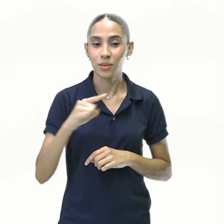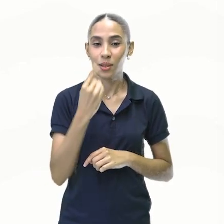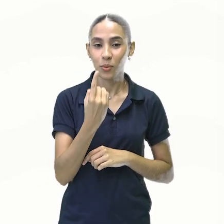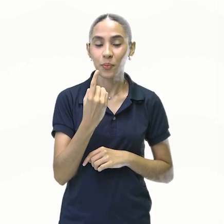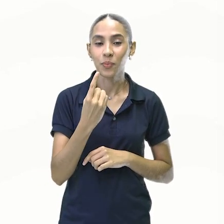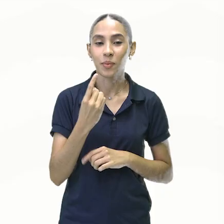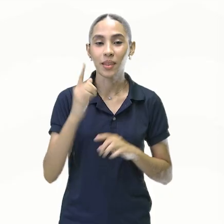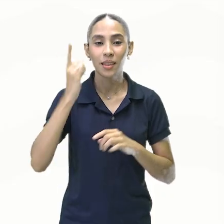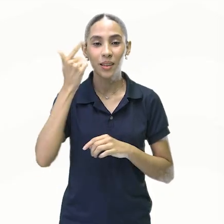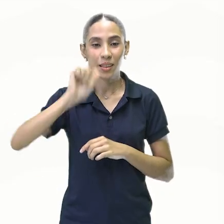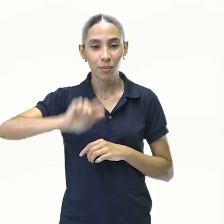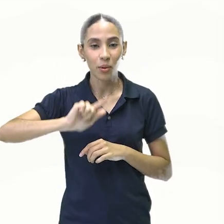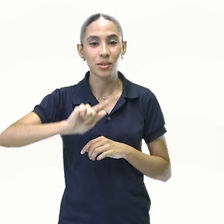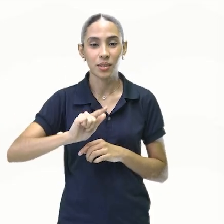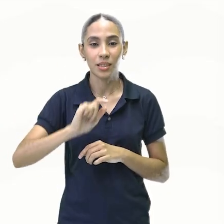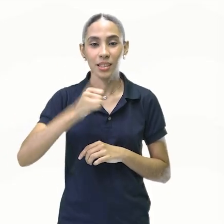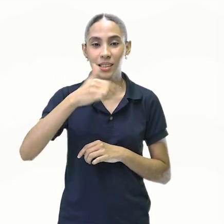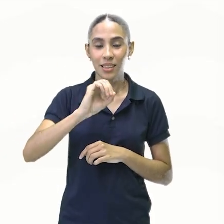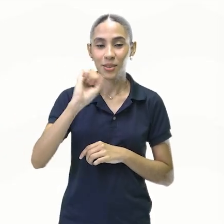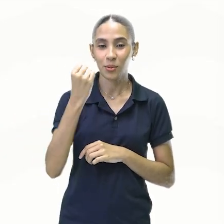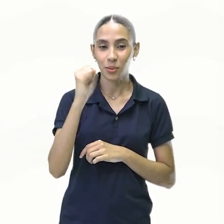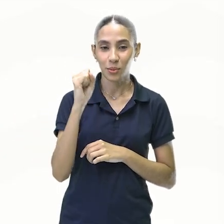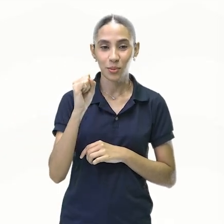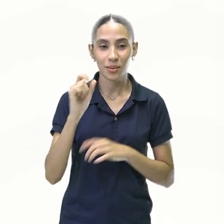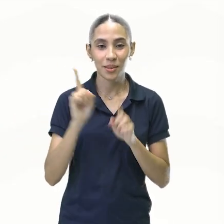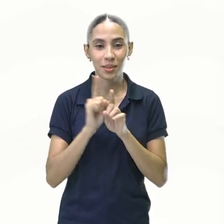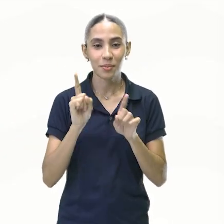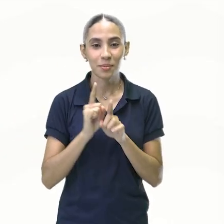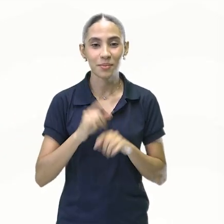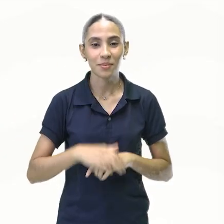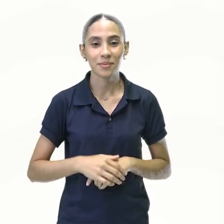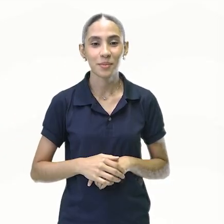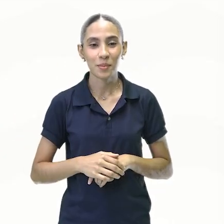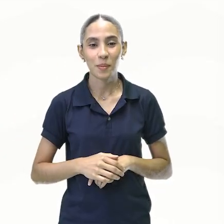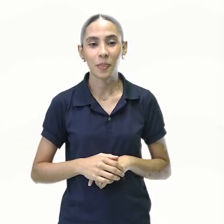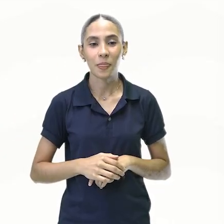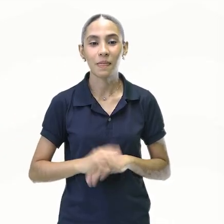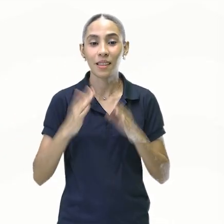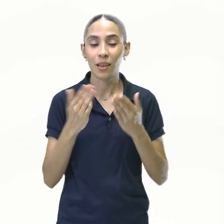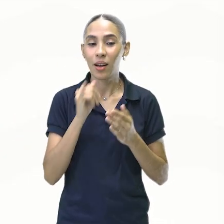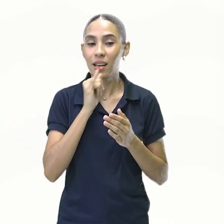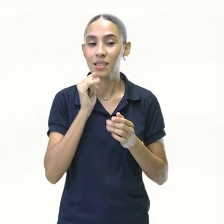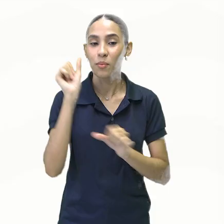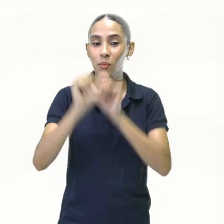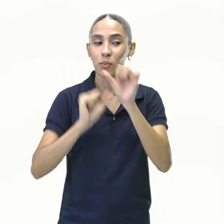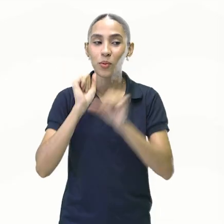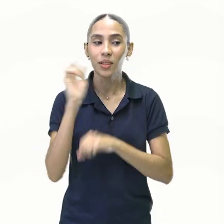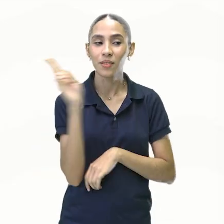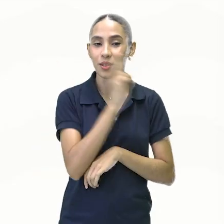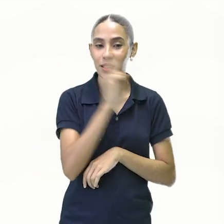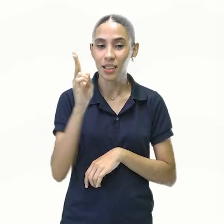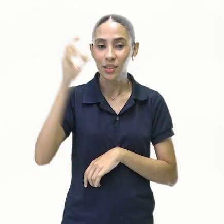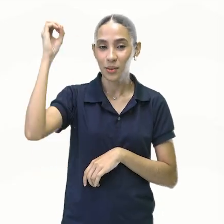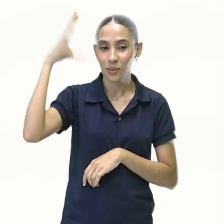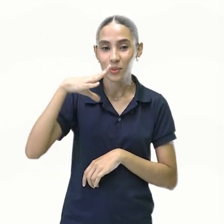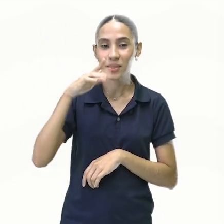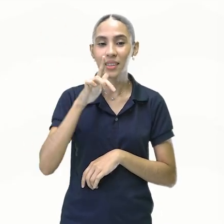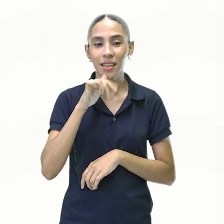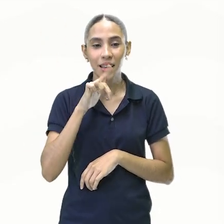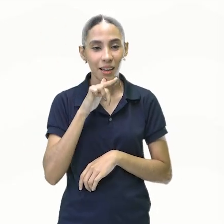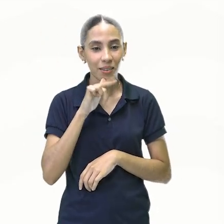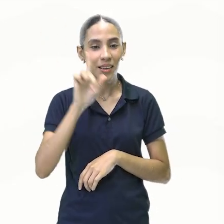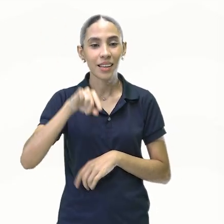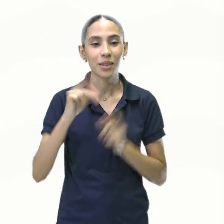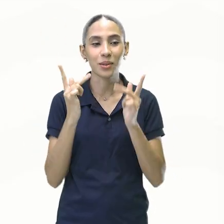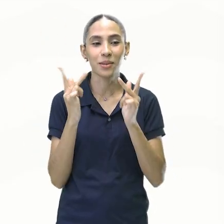gente repete a potência de base 10, que é 10 à oitava. E aí isola a velocidade da luz na água, vai